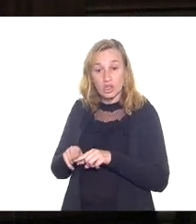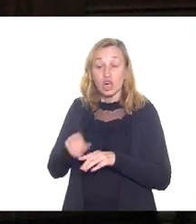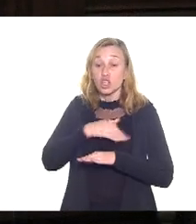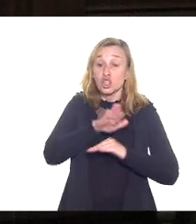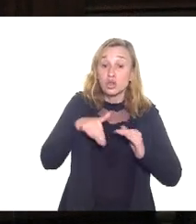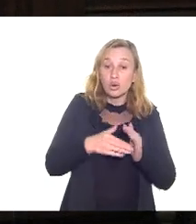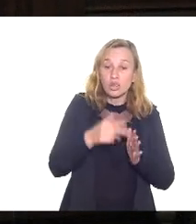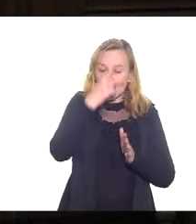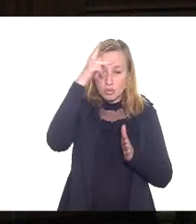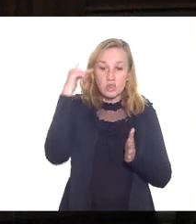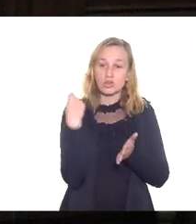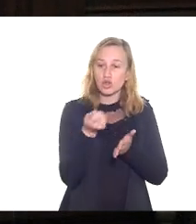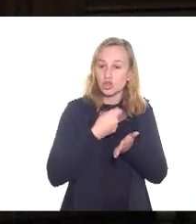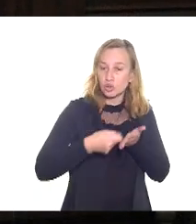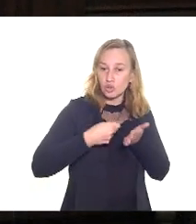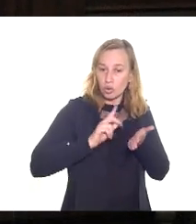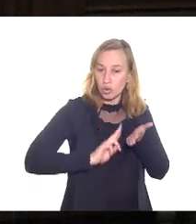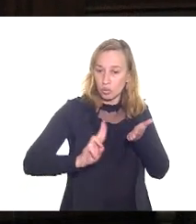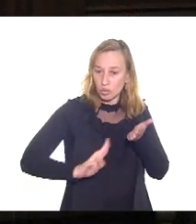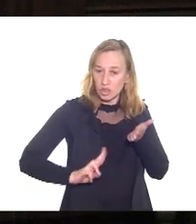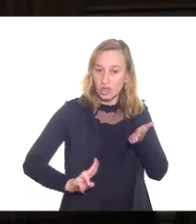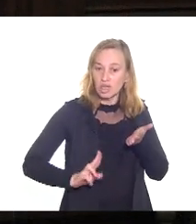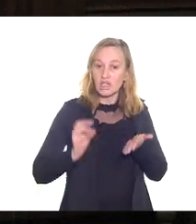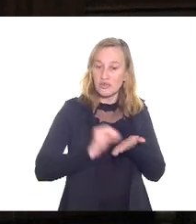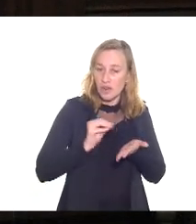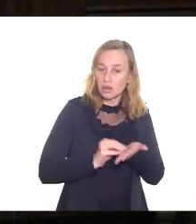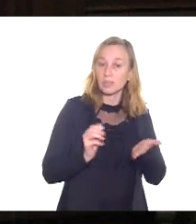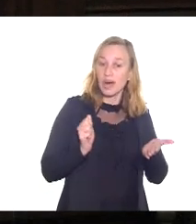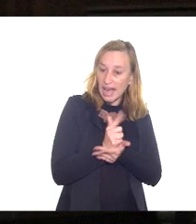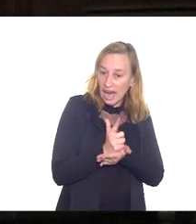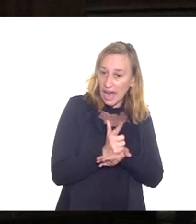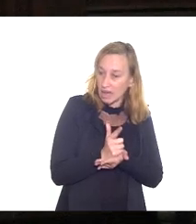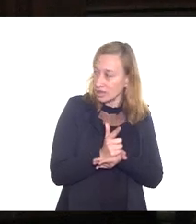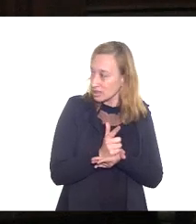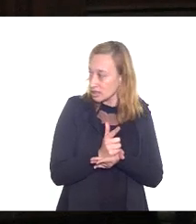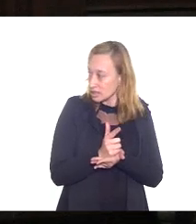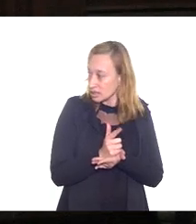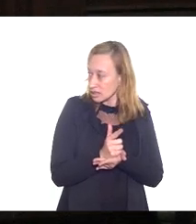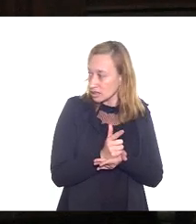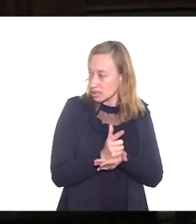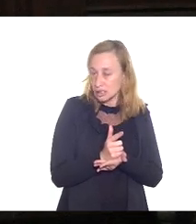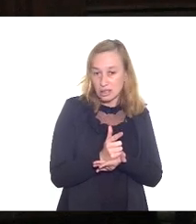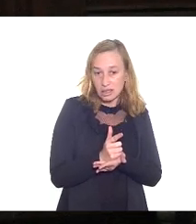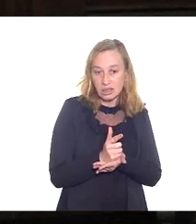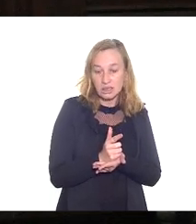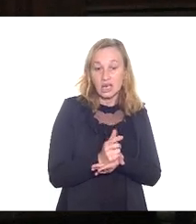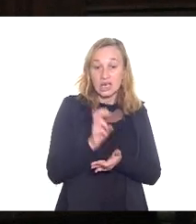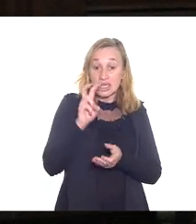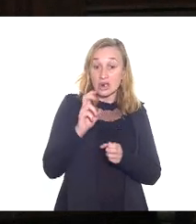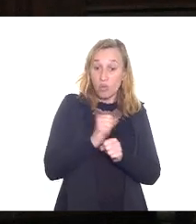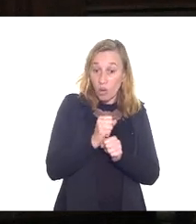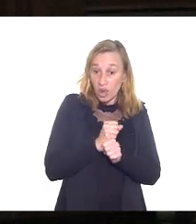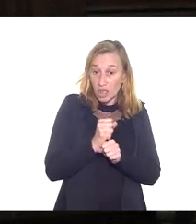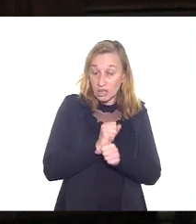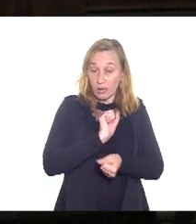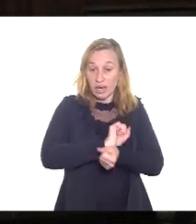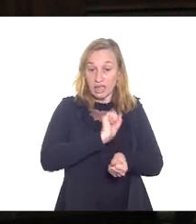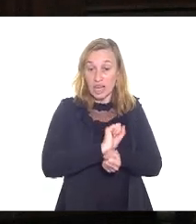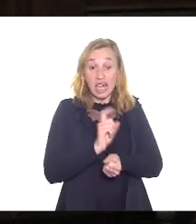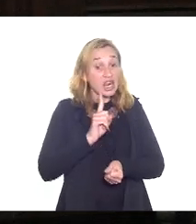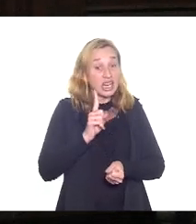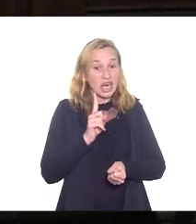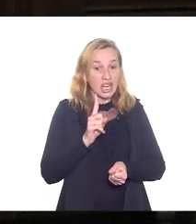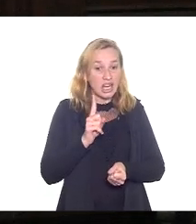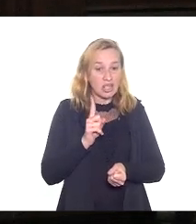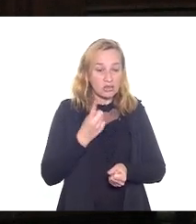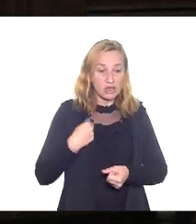mundo que está inscrito de restos a pagar, com menos de 5 anos, que queiram